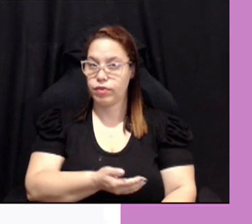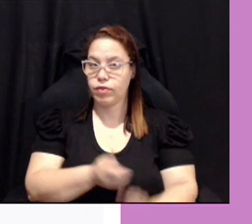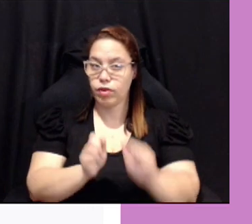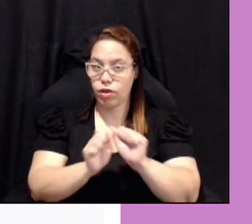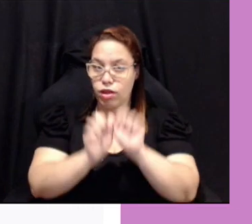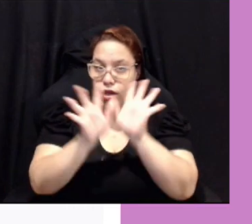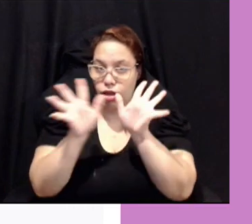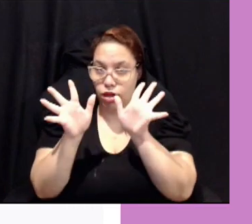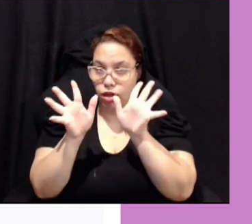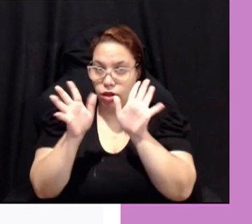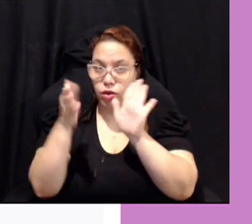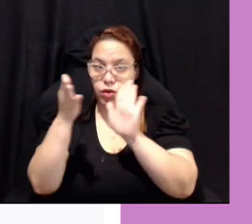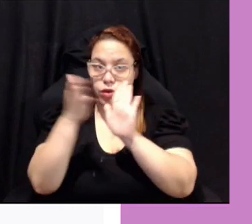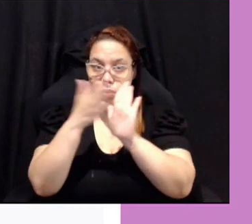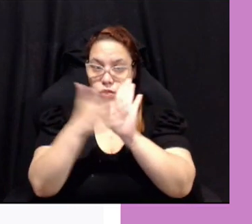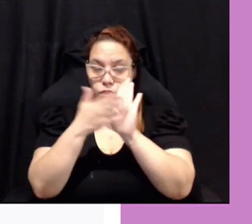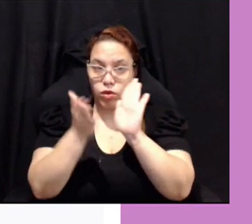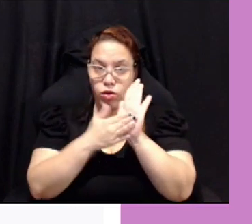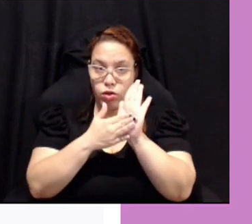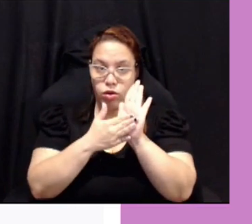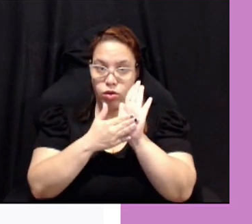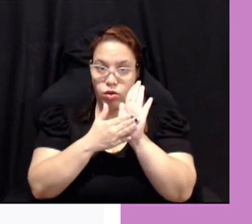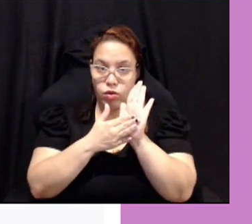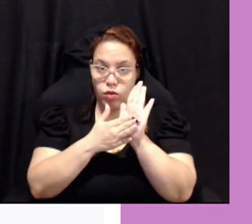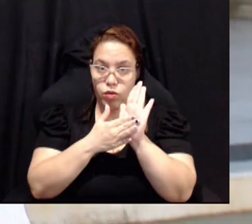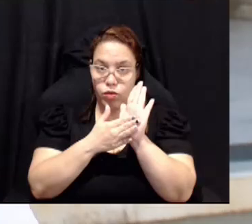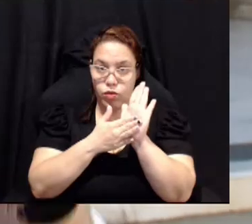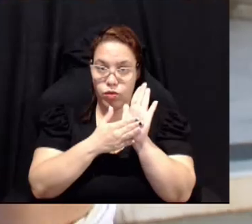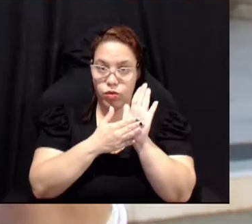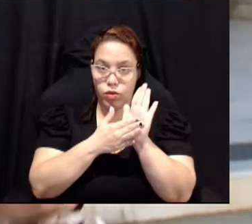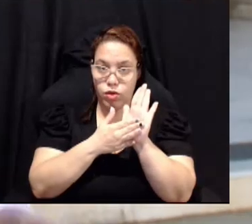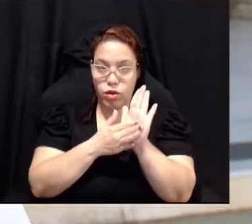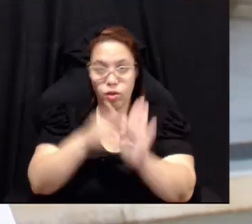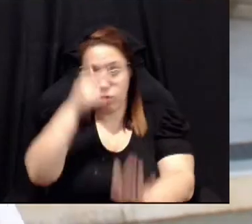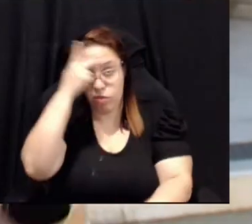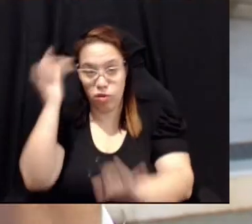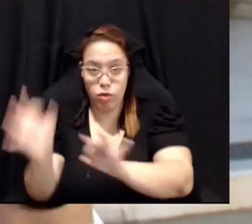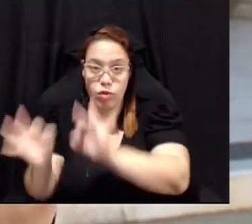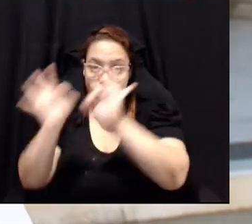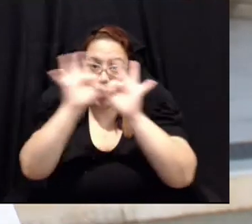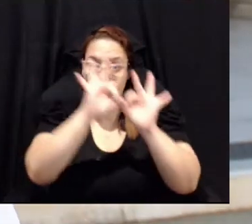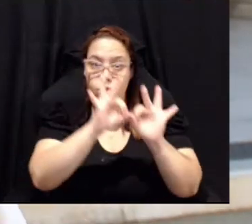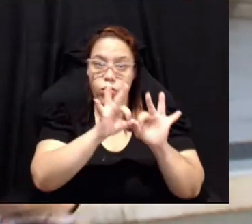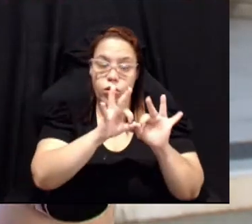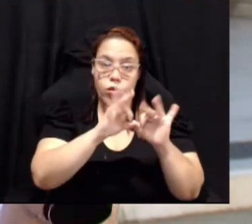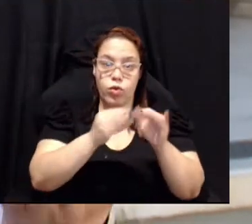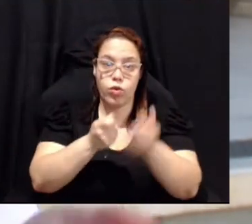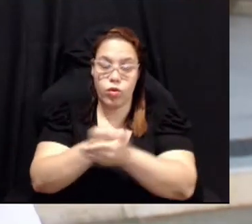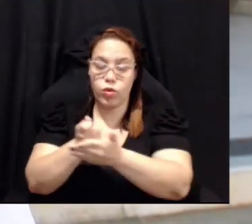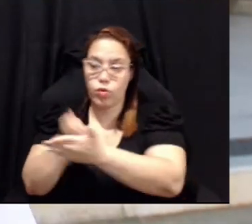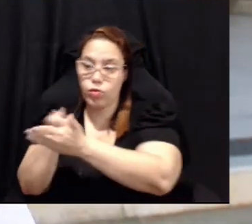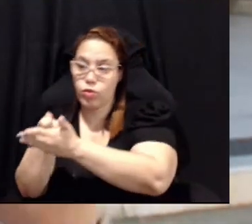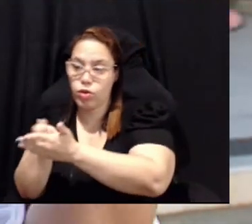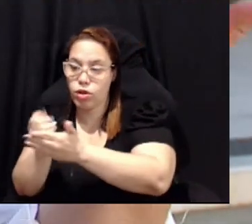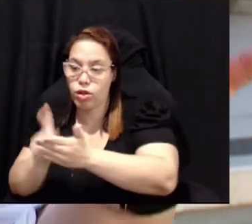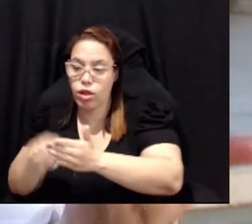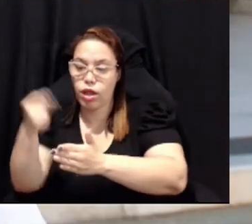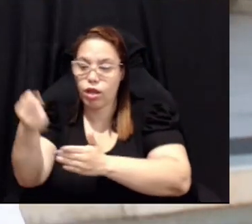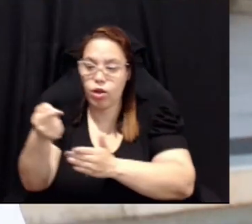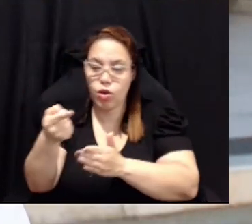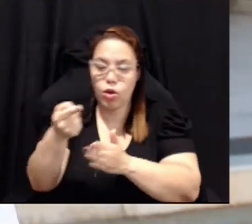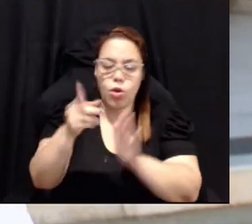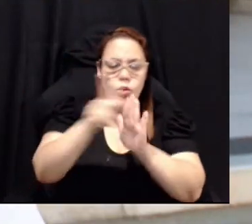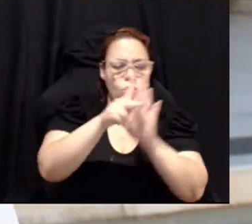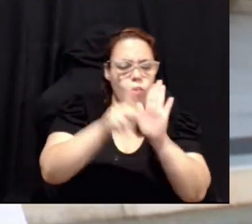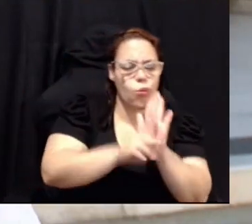prestação de contas mês a mês aparece para que as pessoas acompanhem para onde o dinheiro está destinado, quais são os projetos, o que